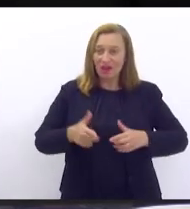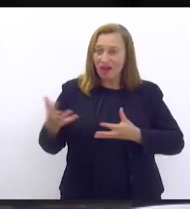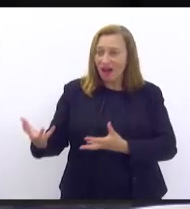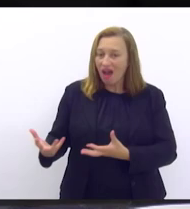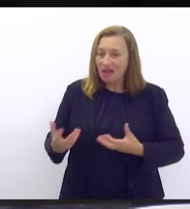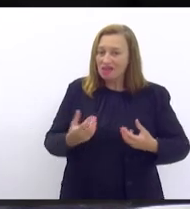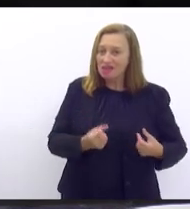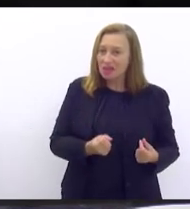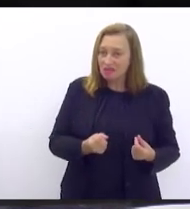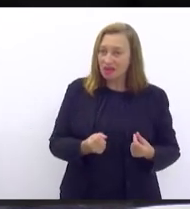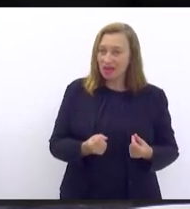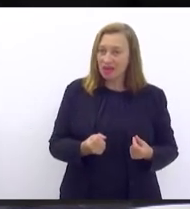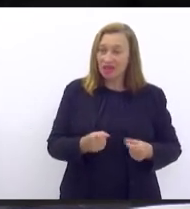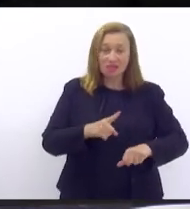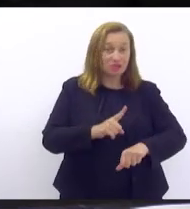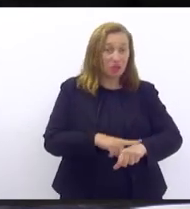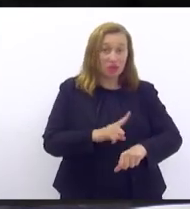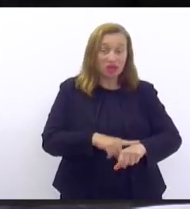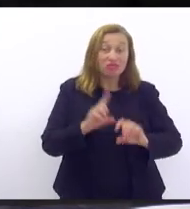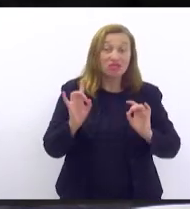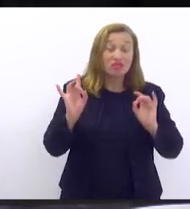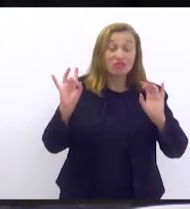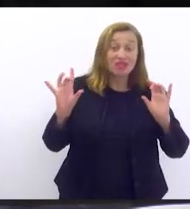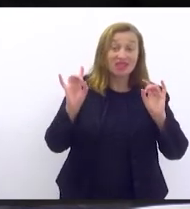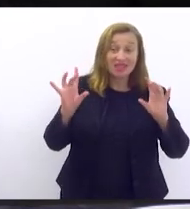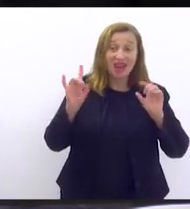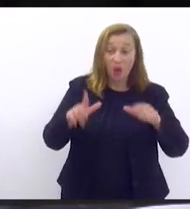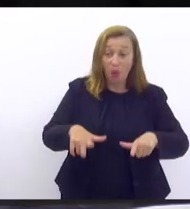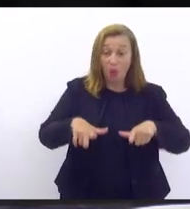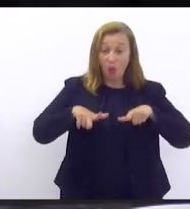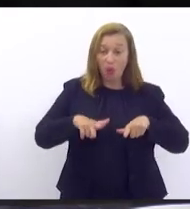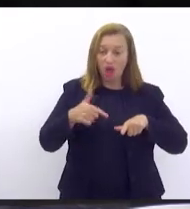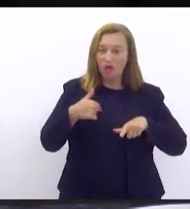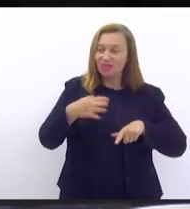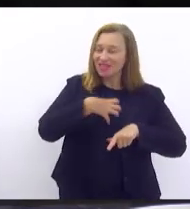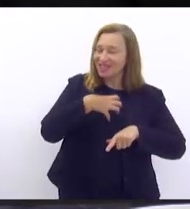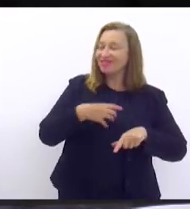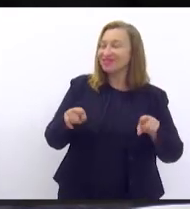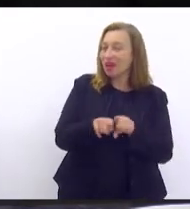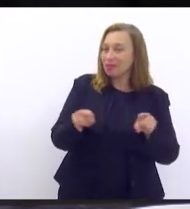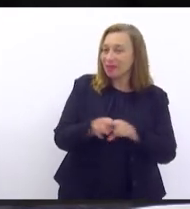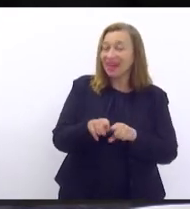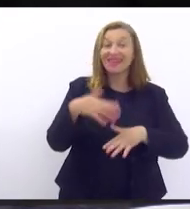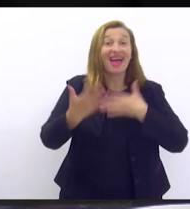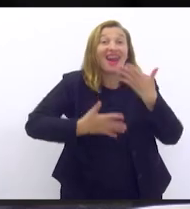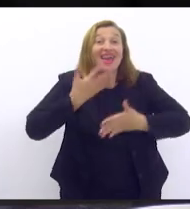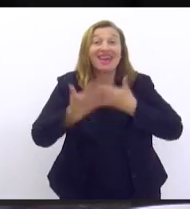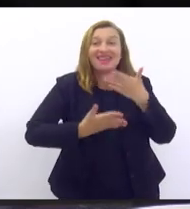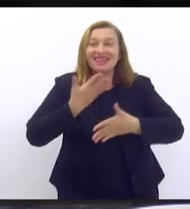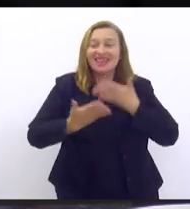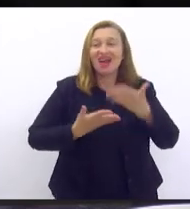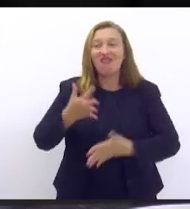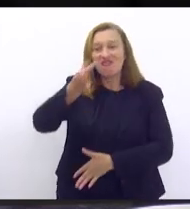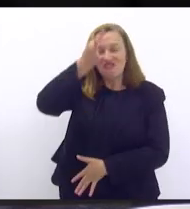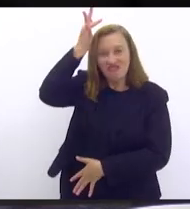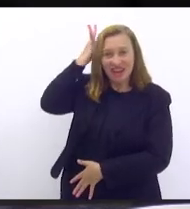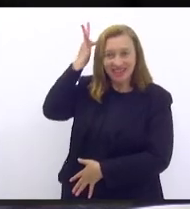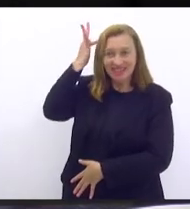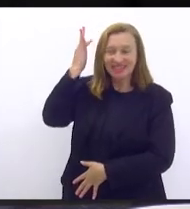esta comenda, e eu me sinto recebendo a comenda também, eu quero dizer da alegria, Fred,